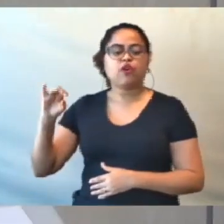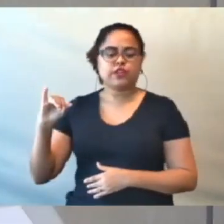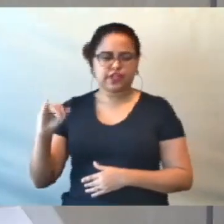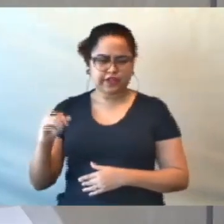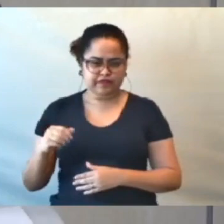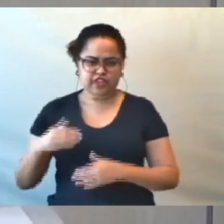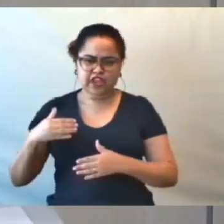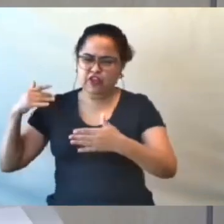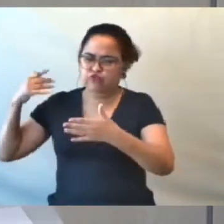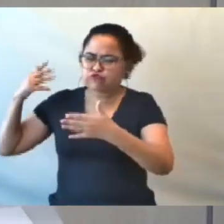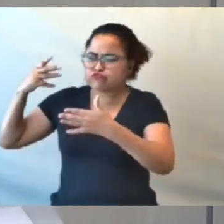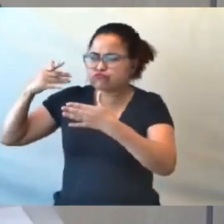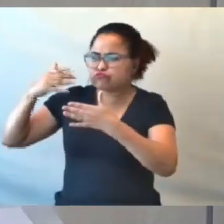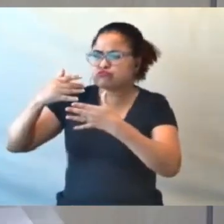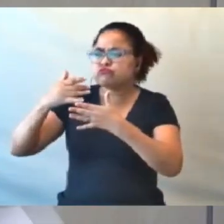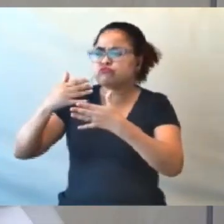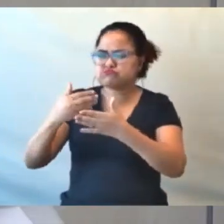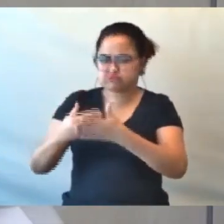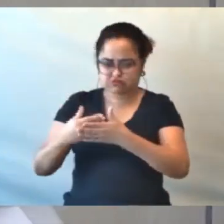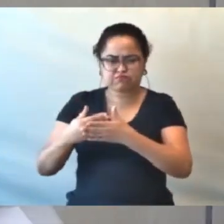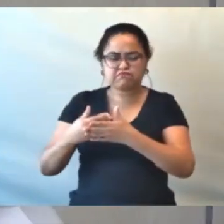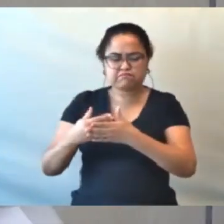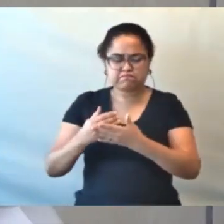tempo. Bem, nós